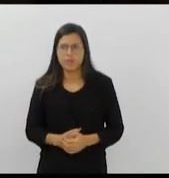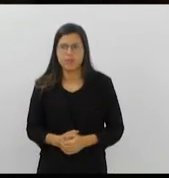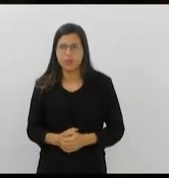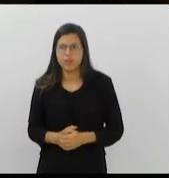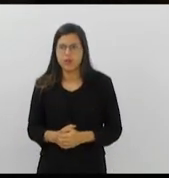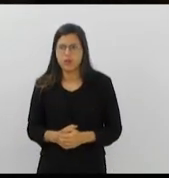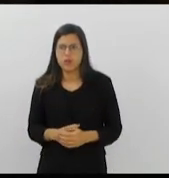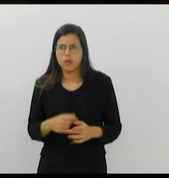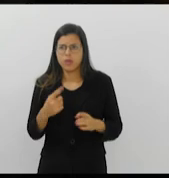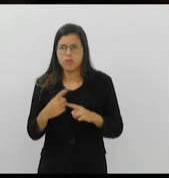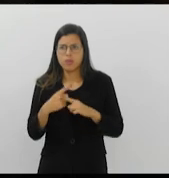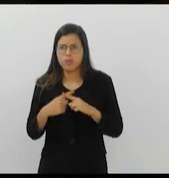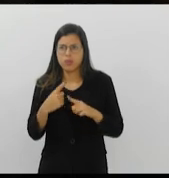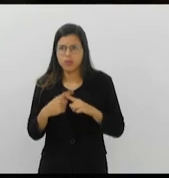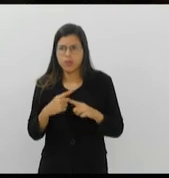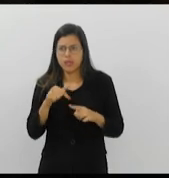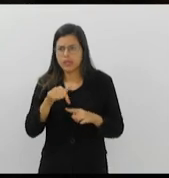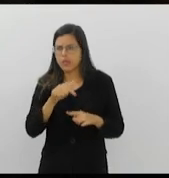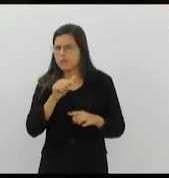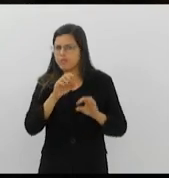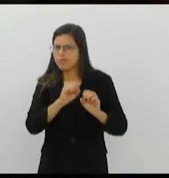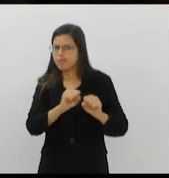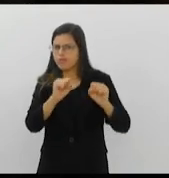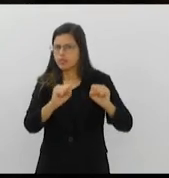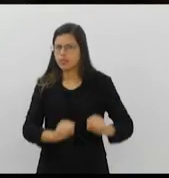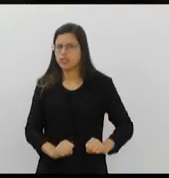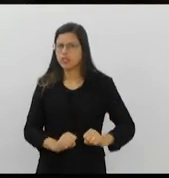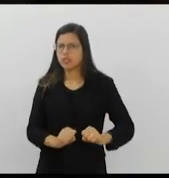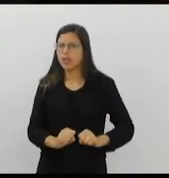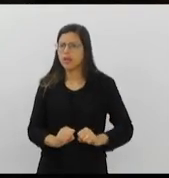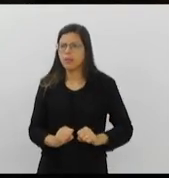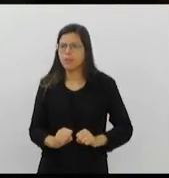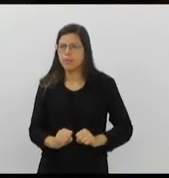essa dita oneração do sistema, haja